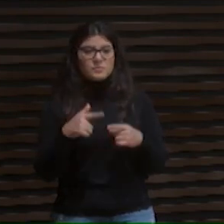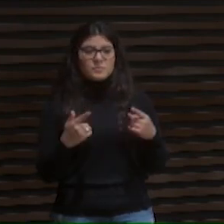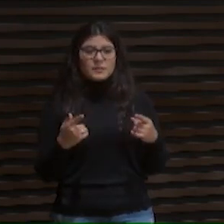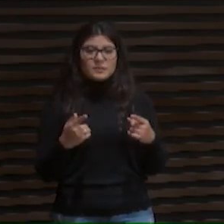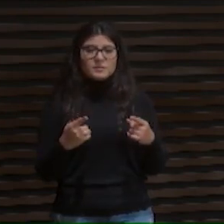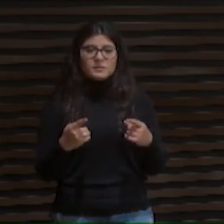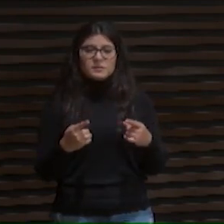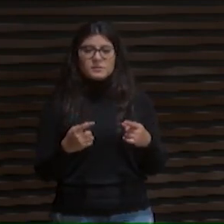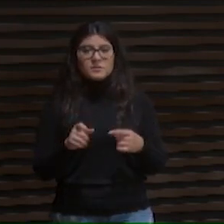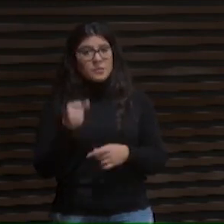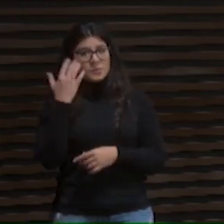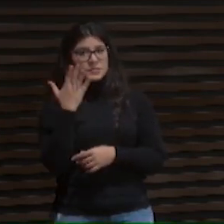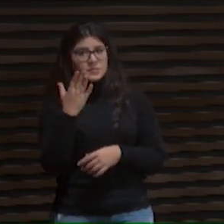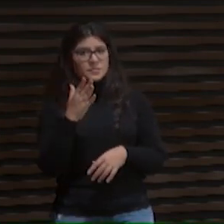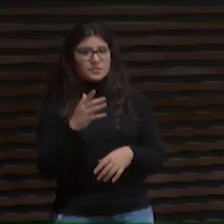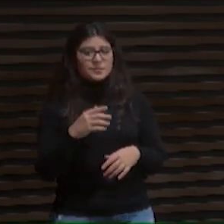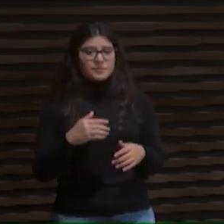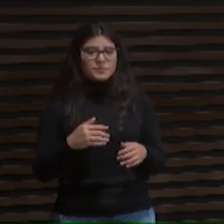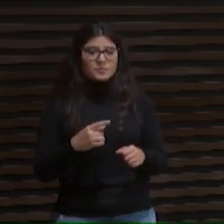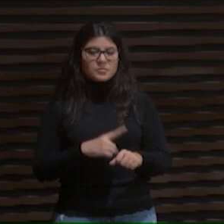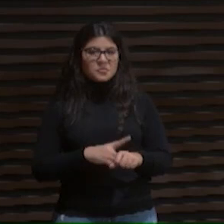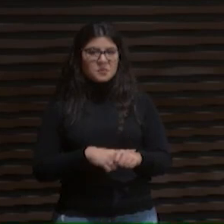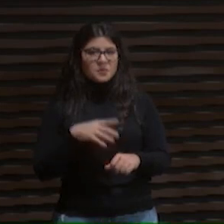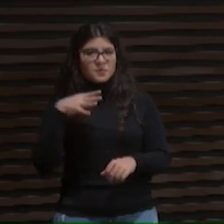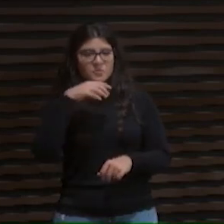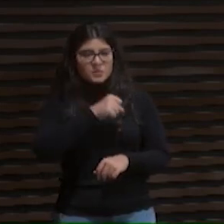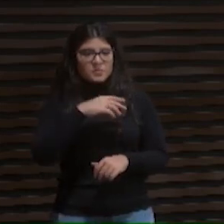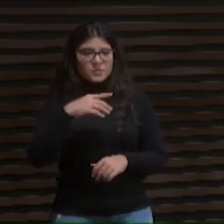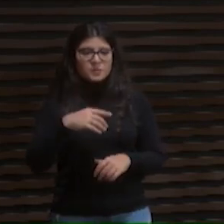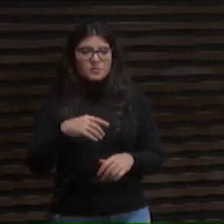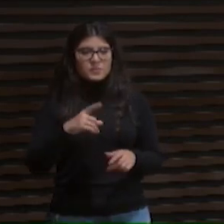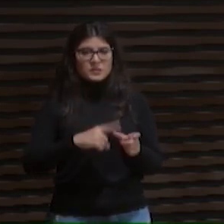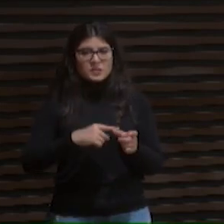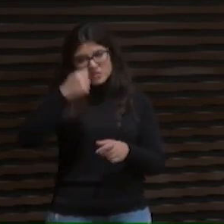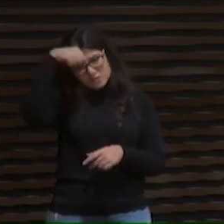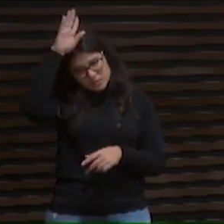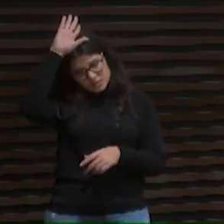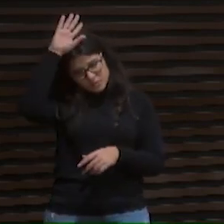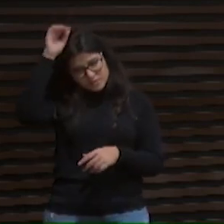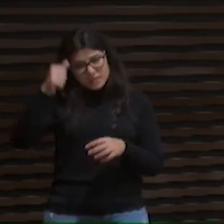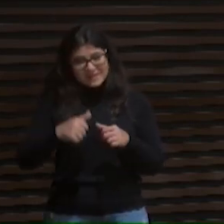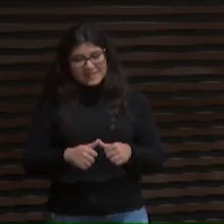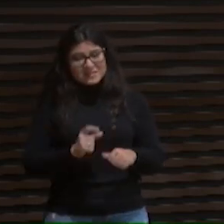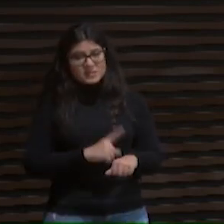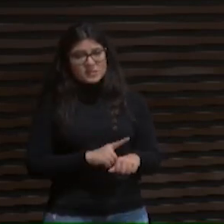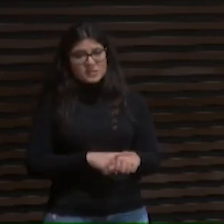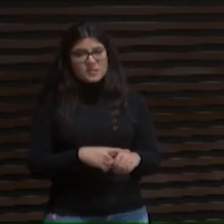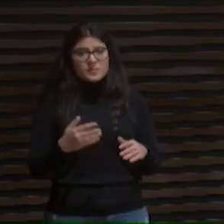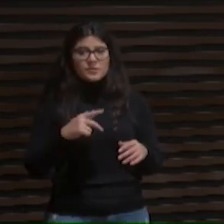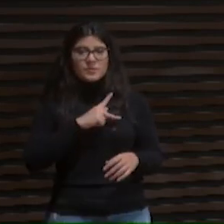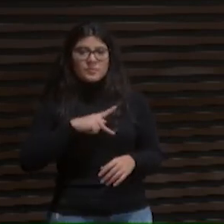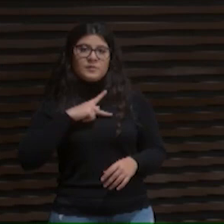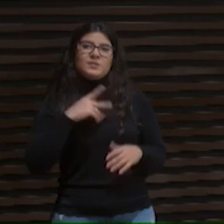que ocorreu não muito tempo depois, ainda em Roma. De toda sorte, nessa época, Paulo já